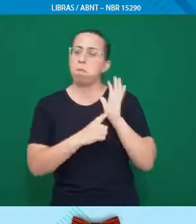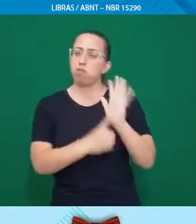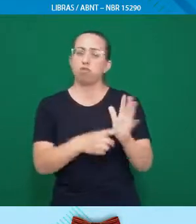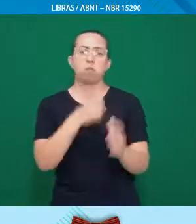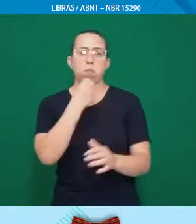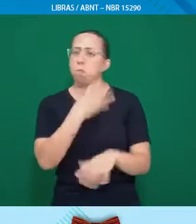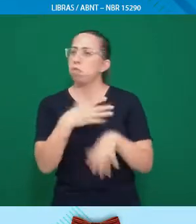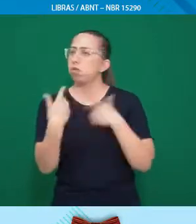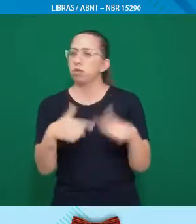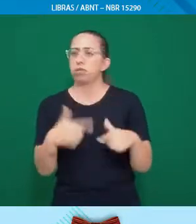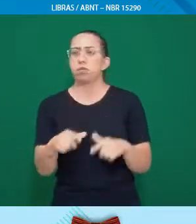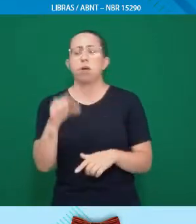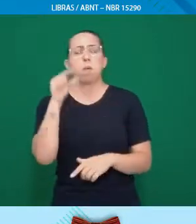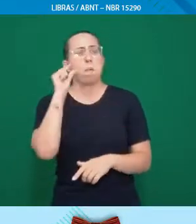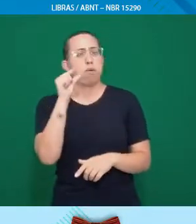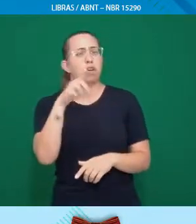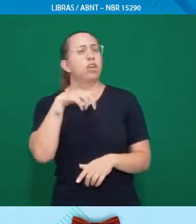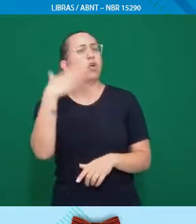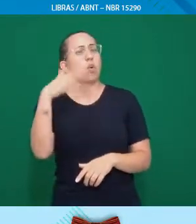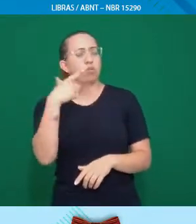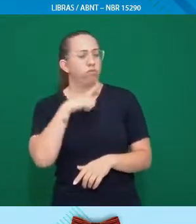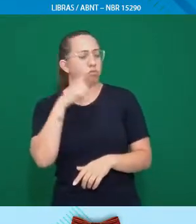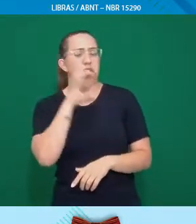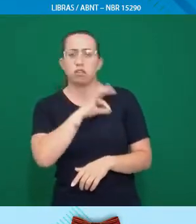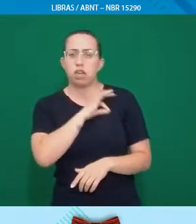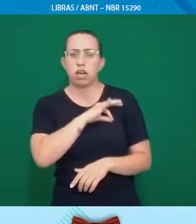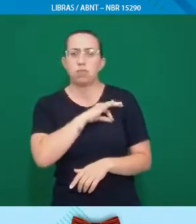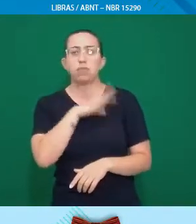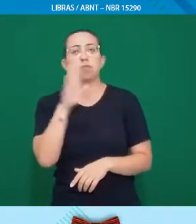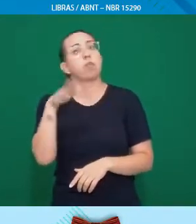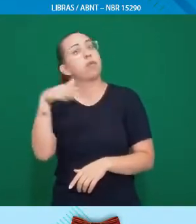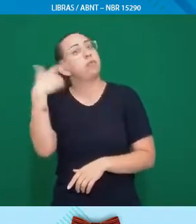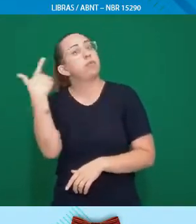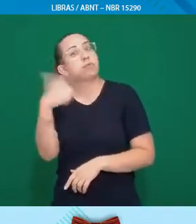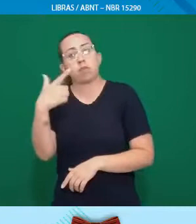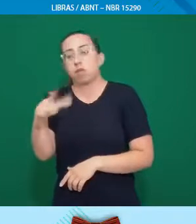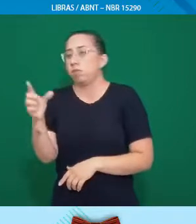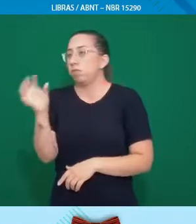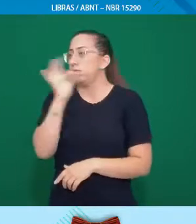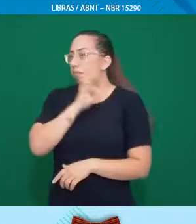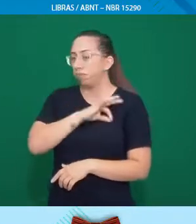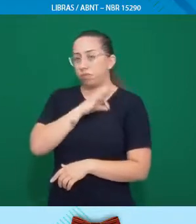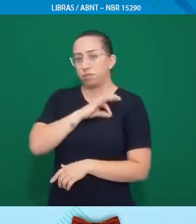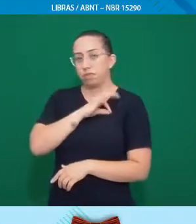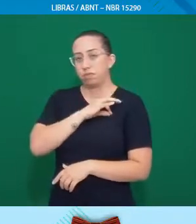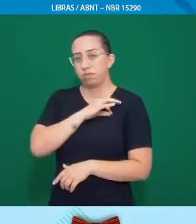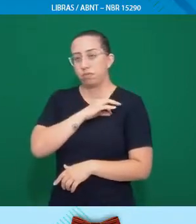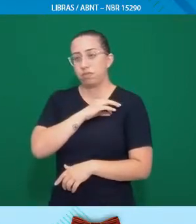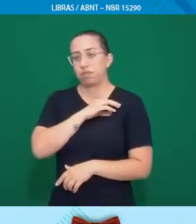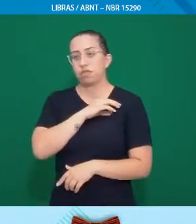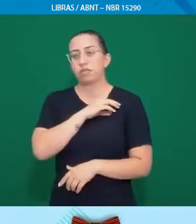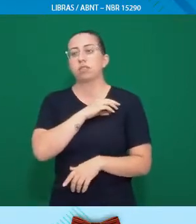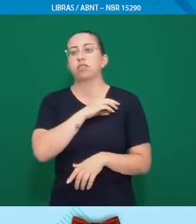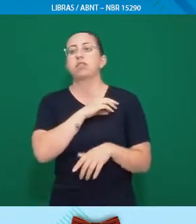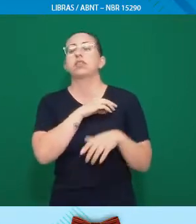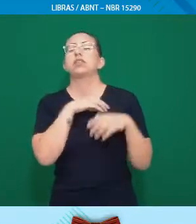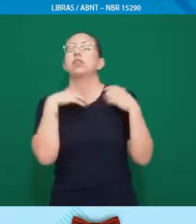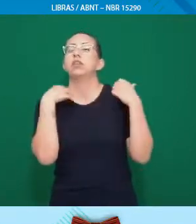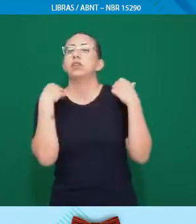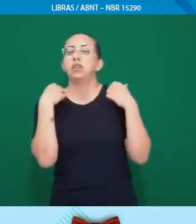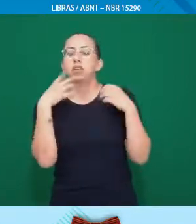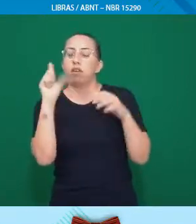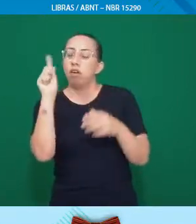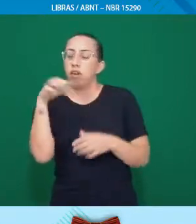principalmente né Selena quando nós estamos trabalhando e recebendo o público para isso então é